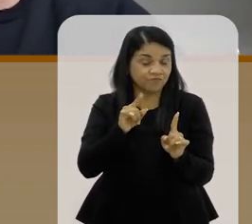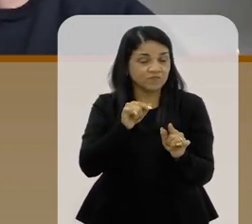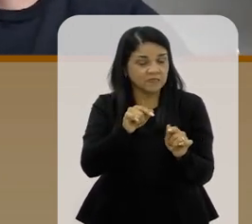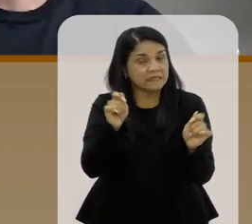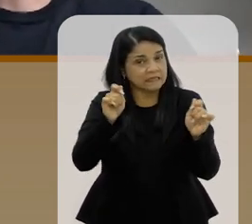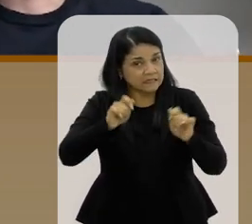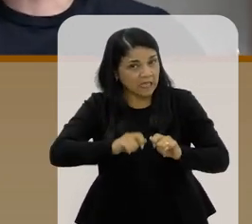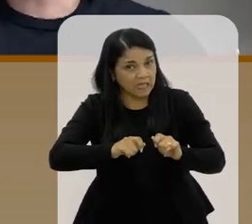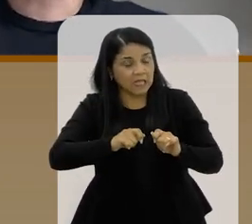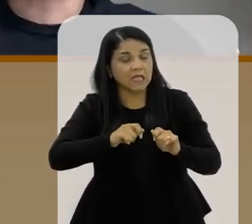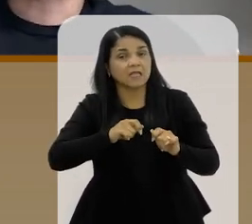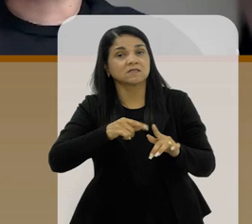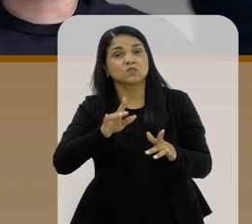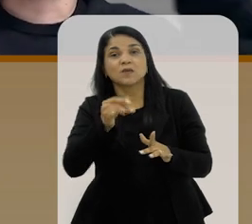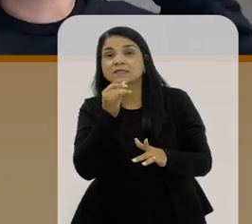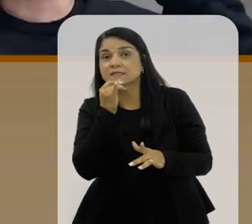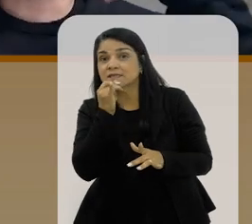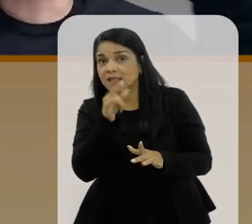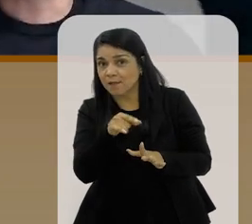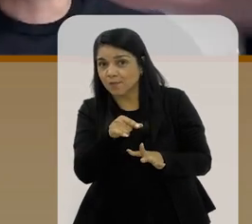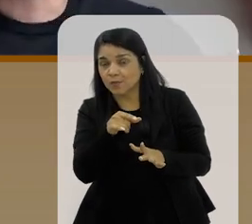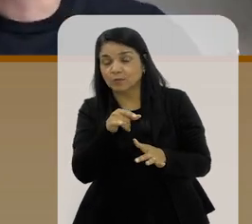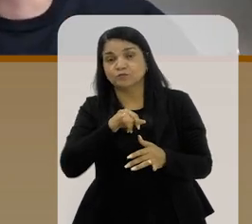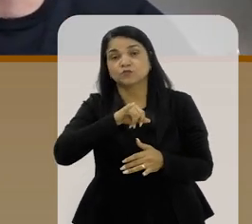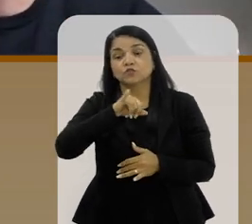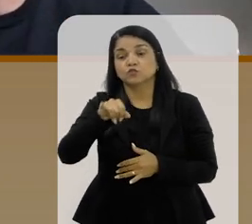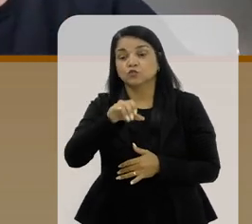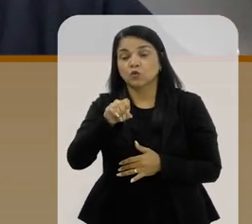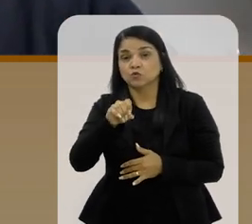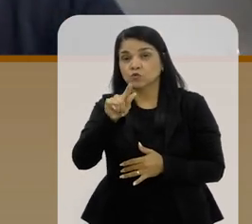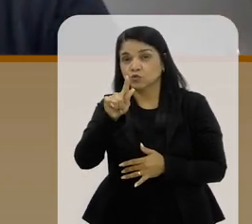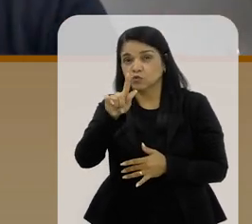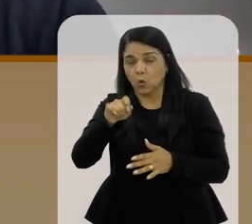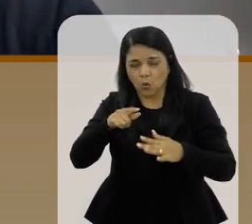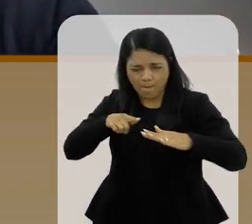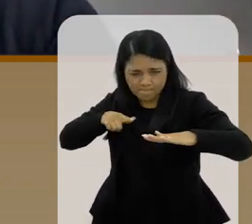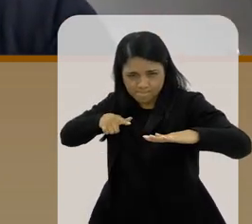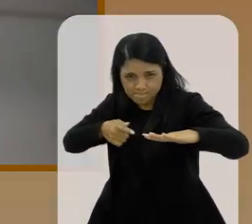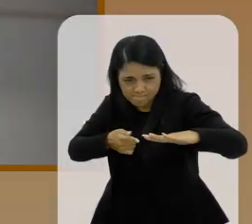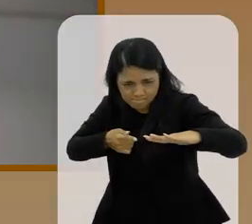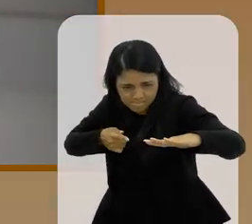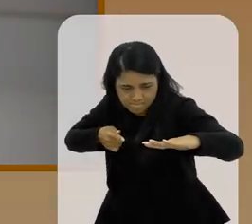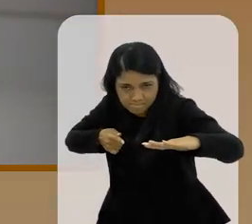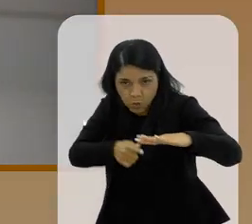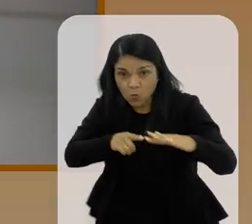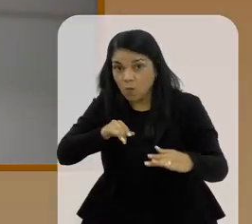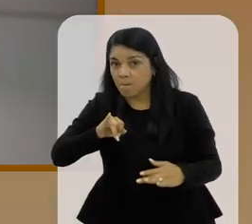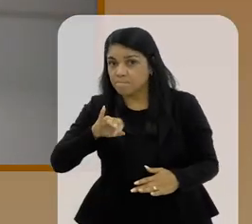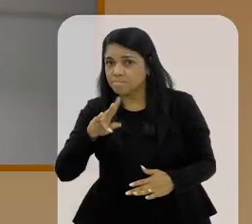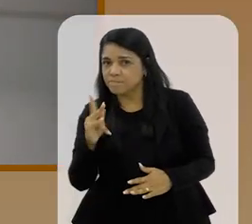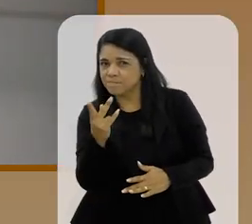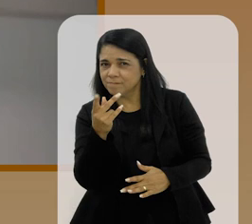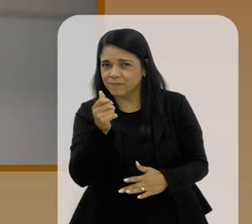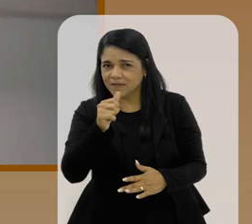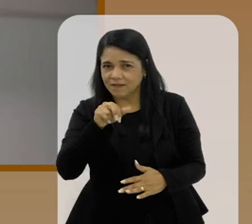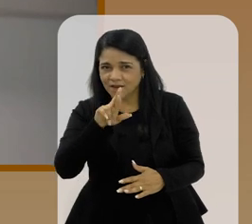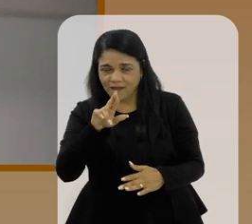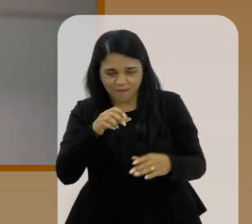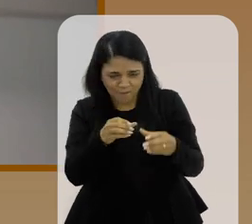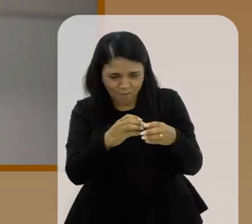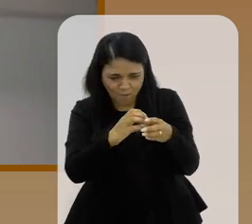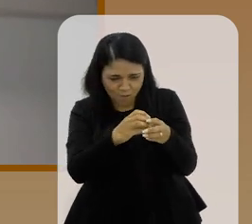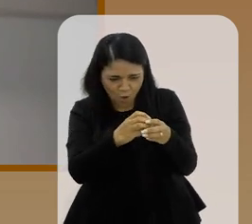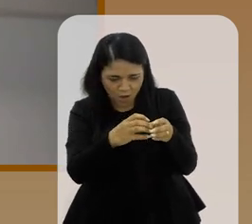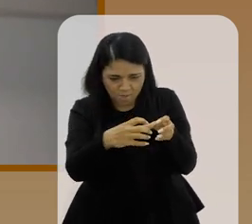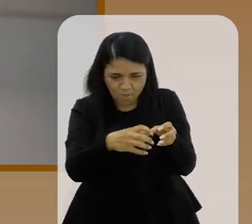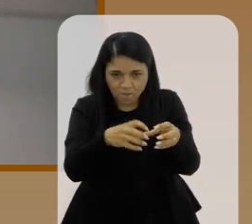ideia, a gente poderia considerar quando você faz um jogo de bilhar usual,